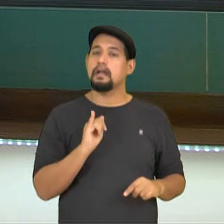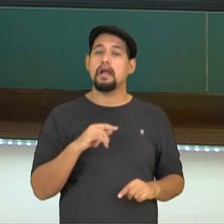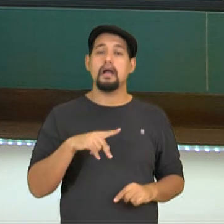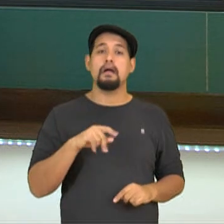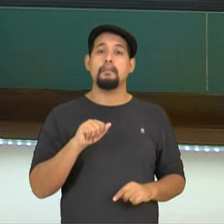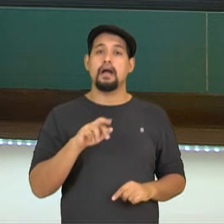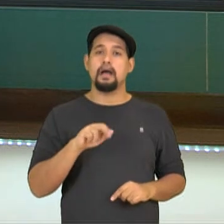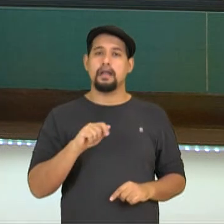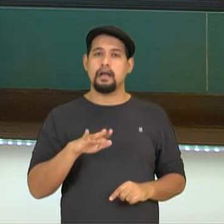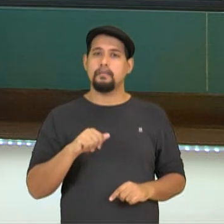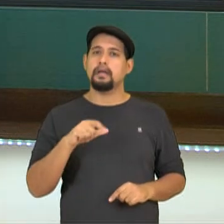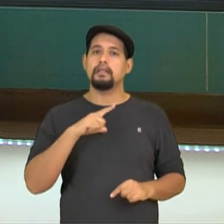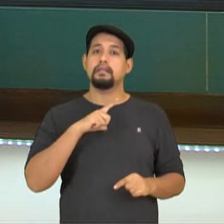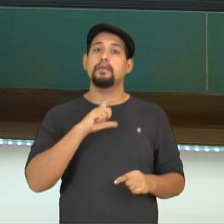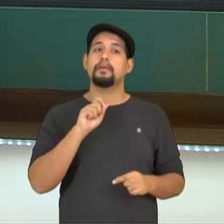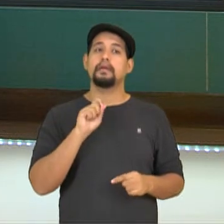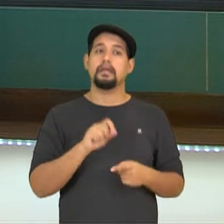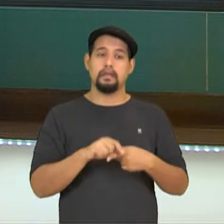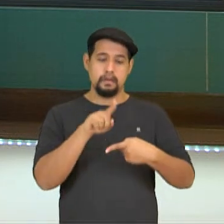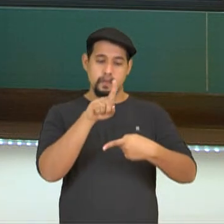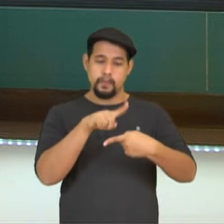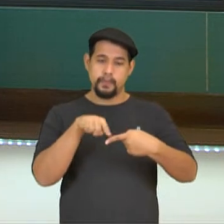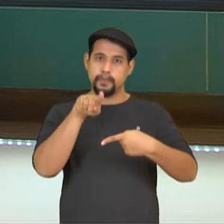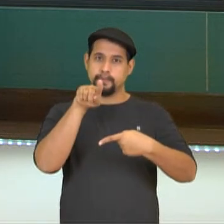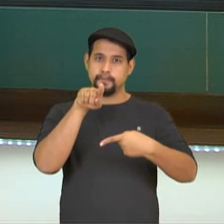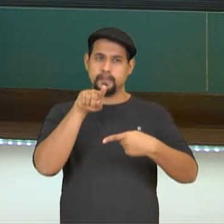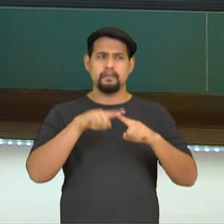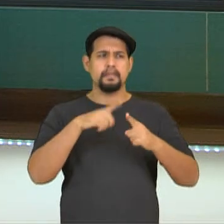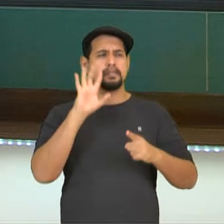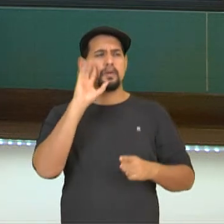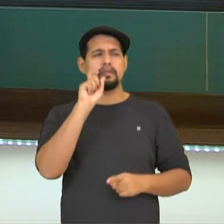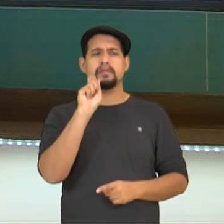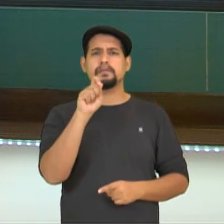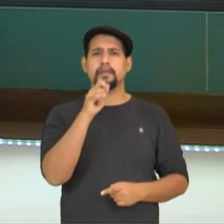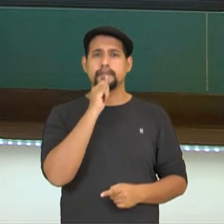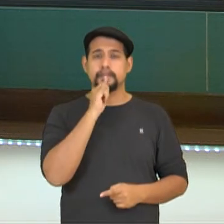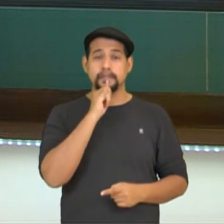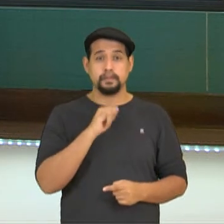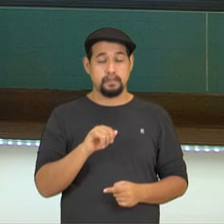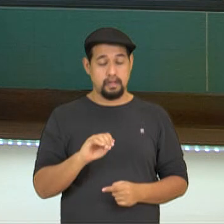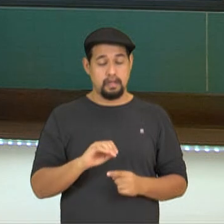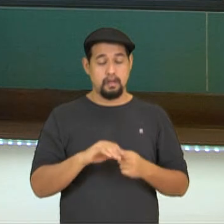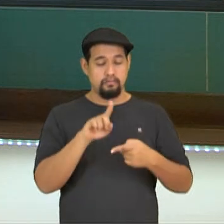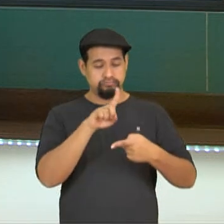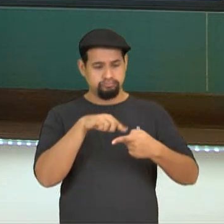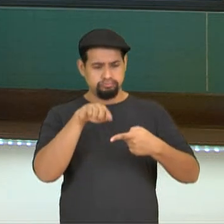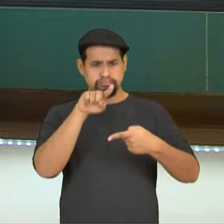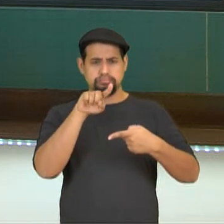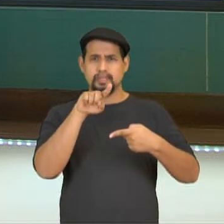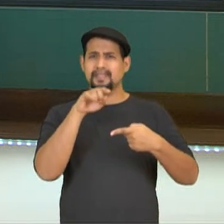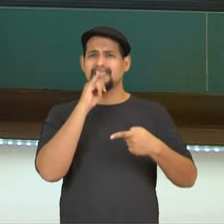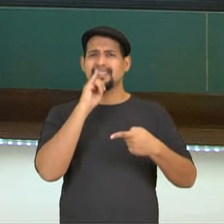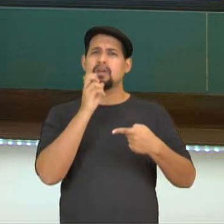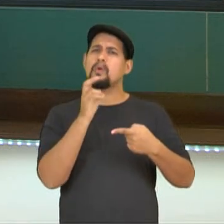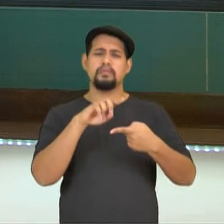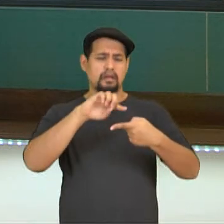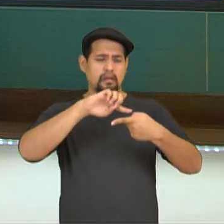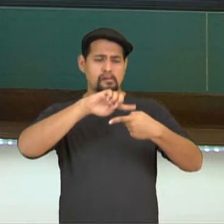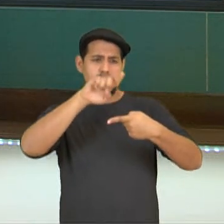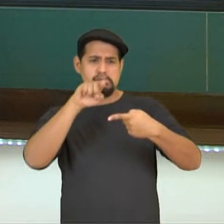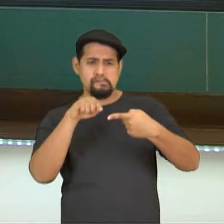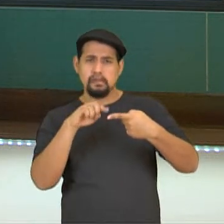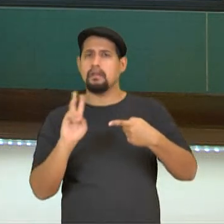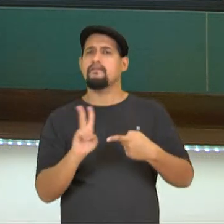concavidade aberta para cima. E o que acontece quando a concavidade é aberta para baixo, quando o valor do